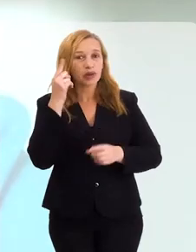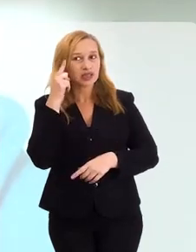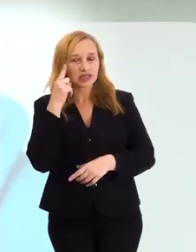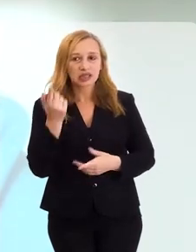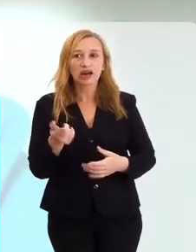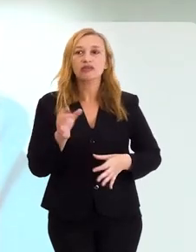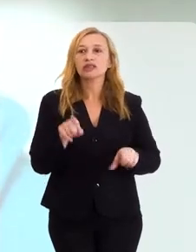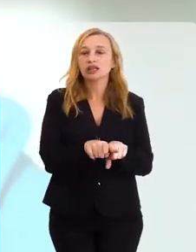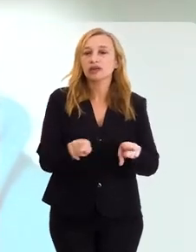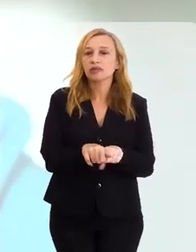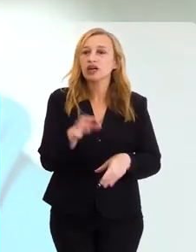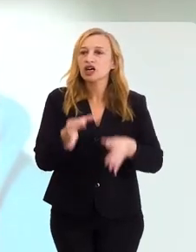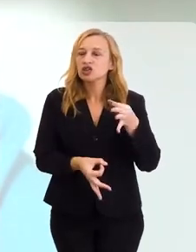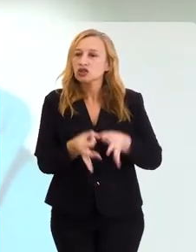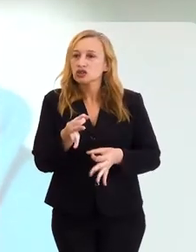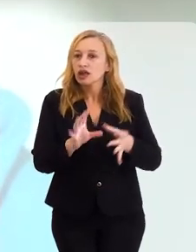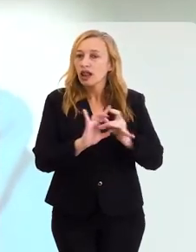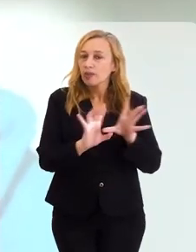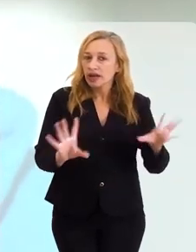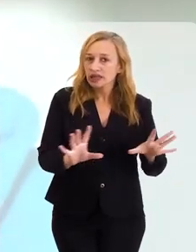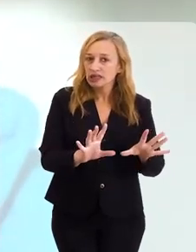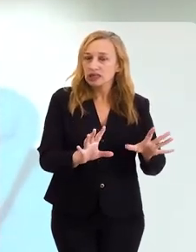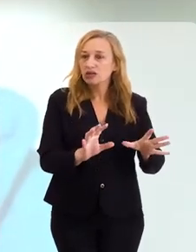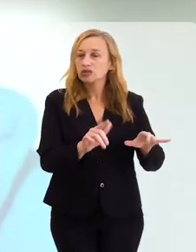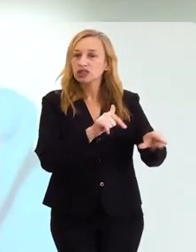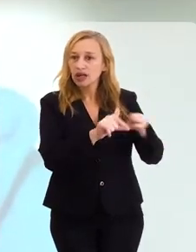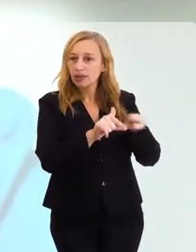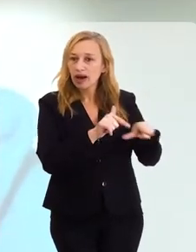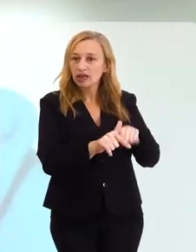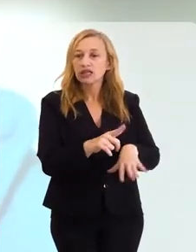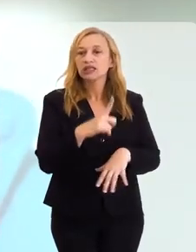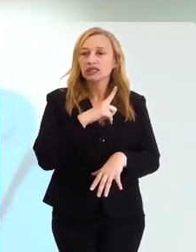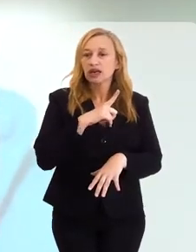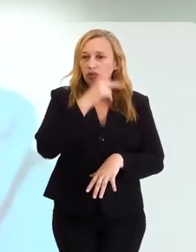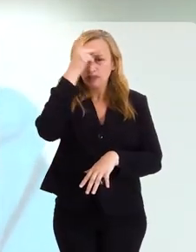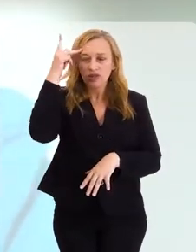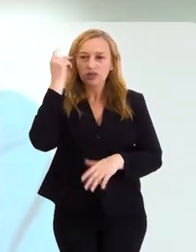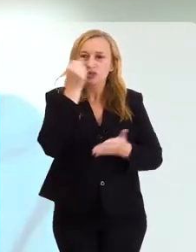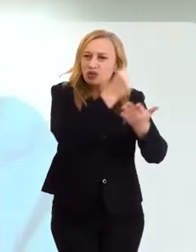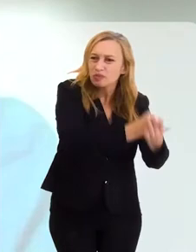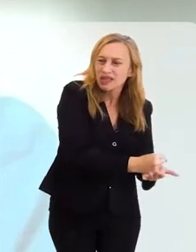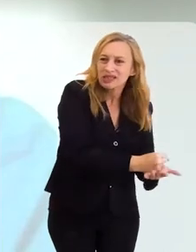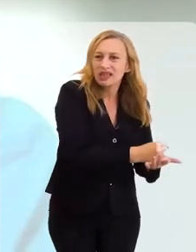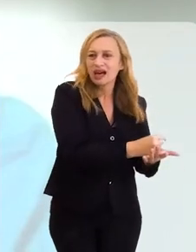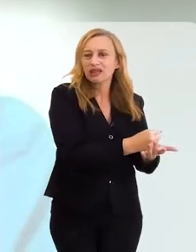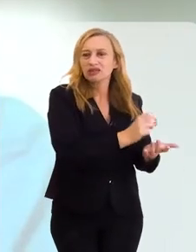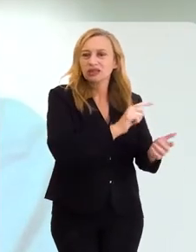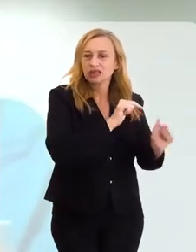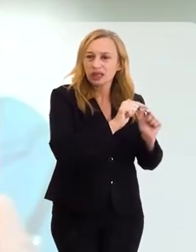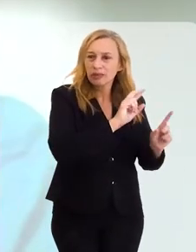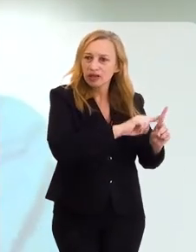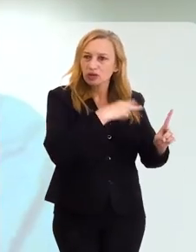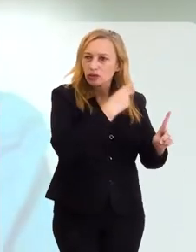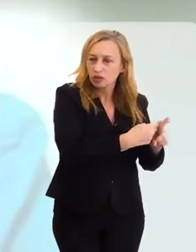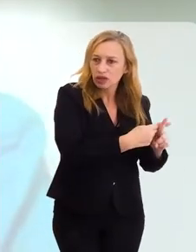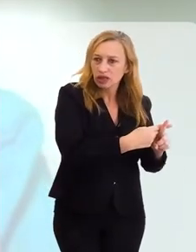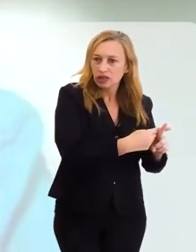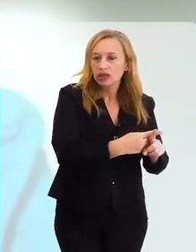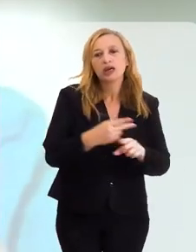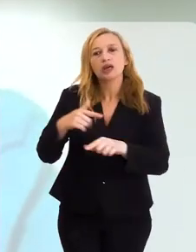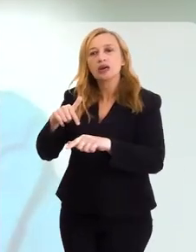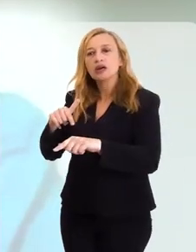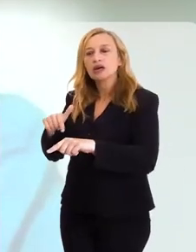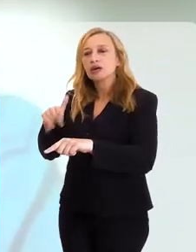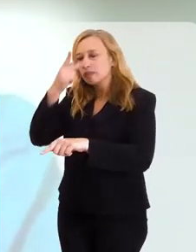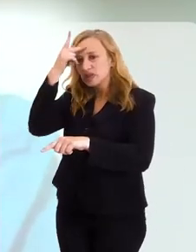que antes não eram levados em conta. A justiça na liberação de tarefas. De modo que, se eu tenho pessoas sobrecarregadas e pessoas